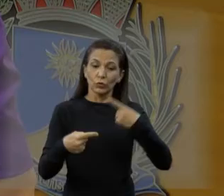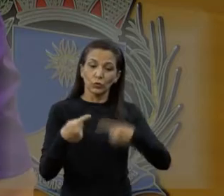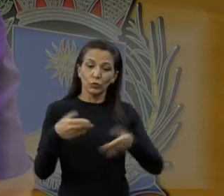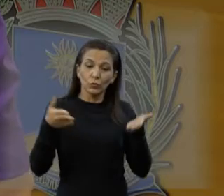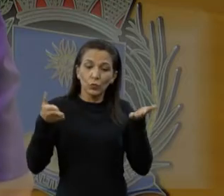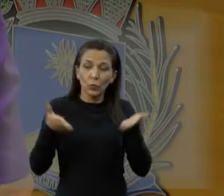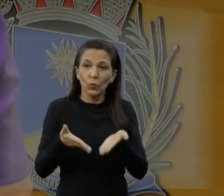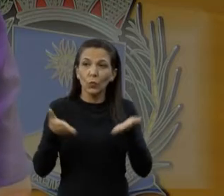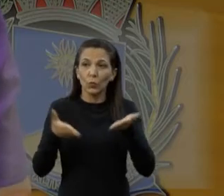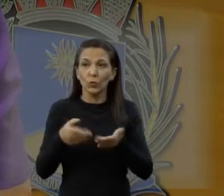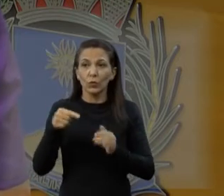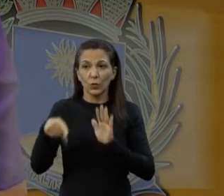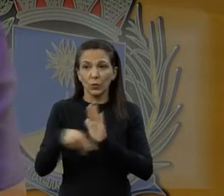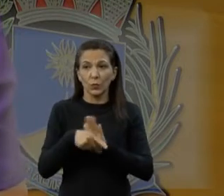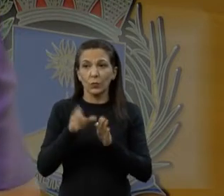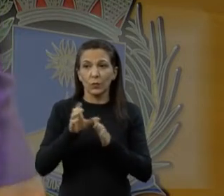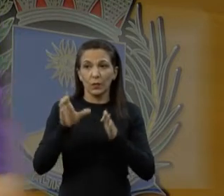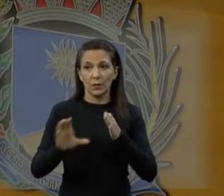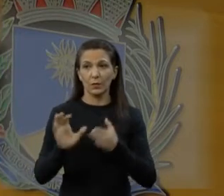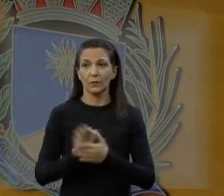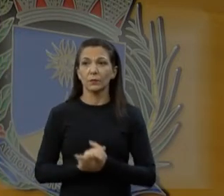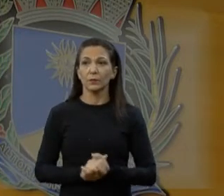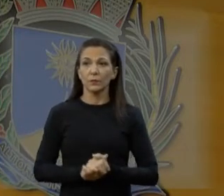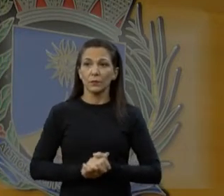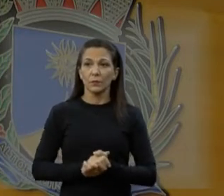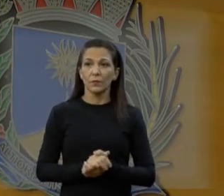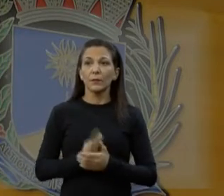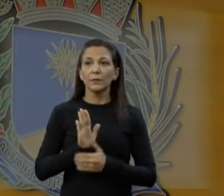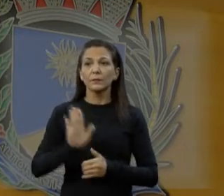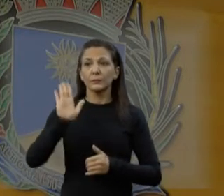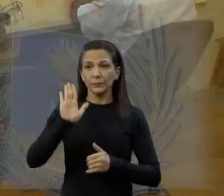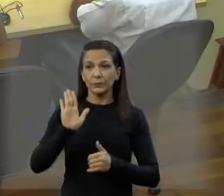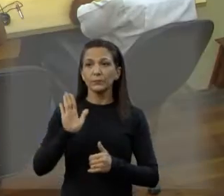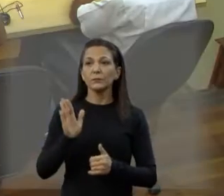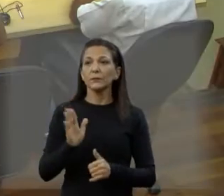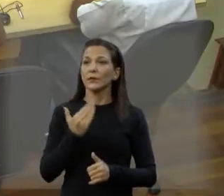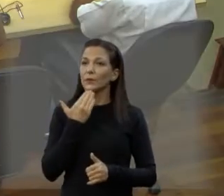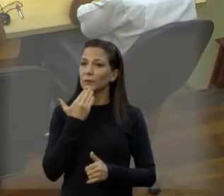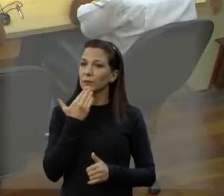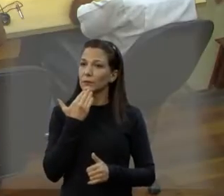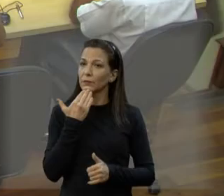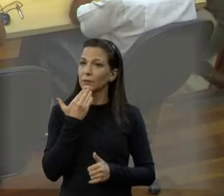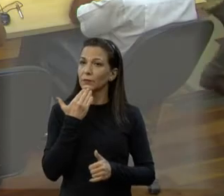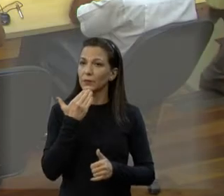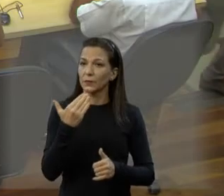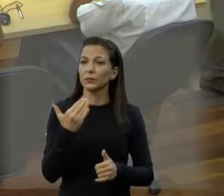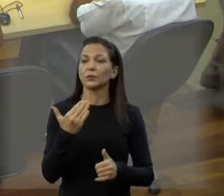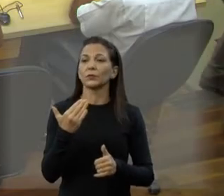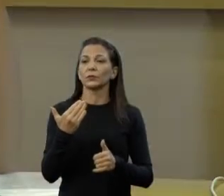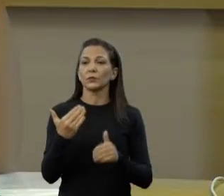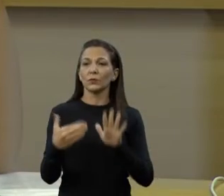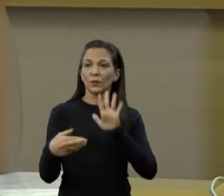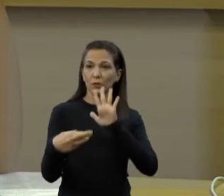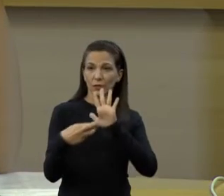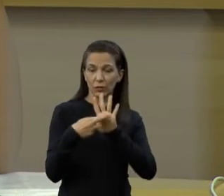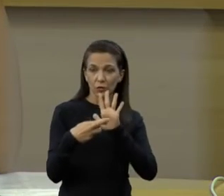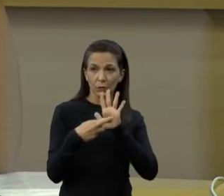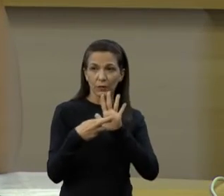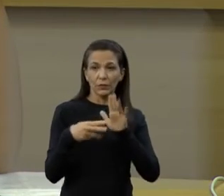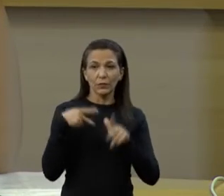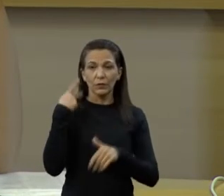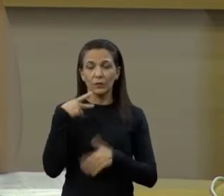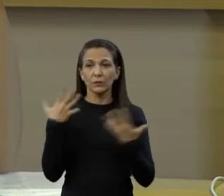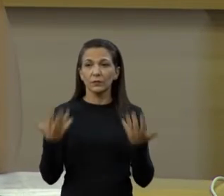discutido como objeto aqui nessa casa de leis posso pedido é regimental Vamos colocar em apreciação do plenário os vereadores